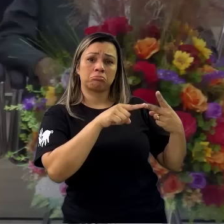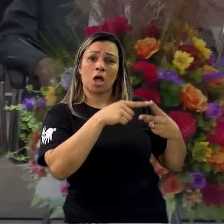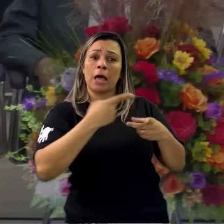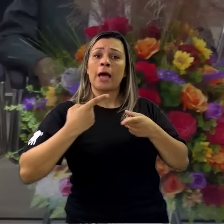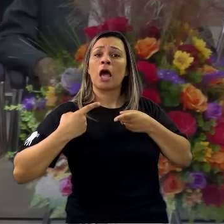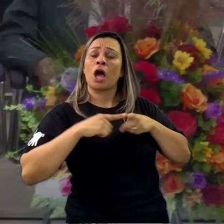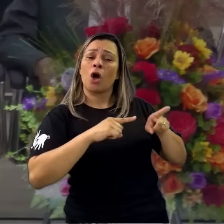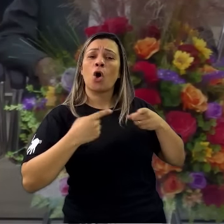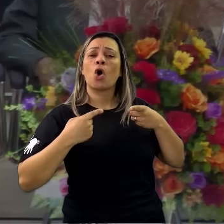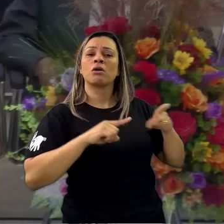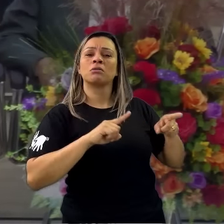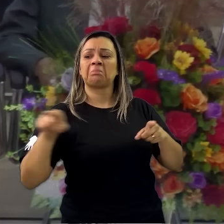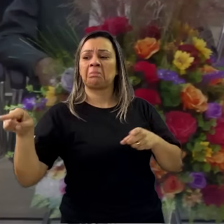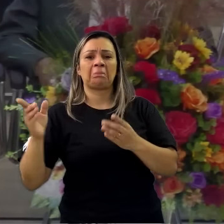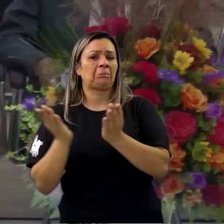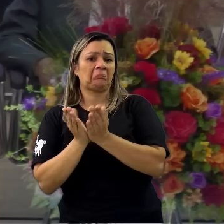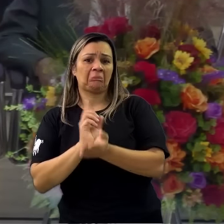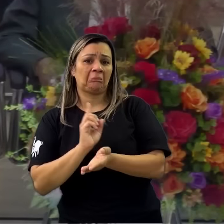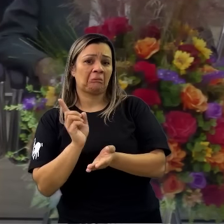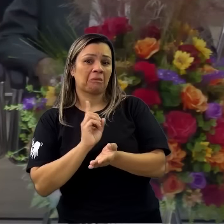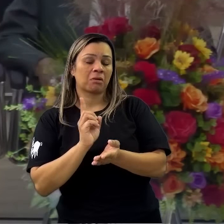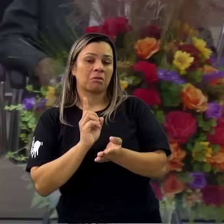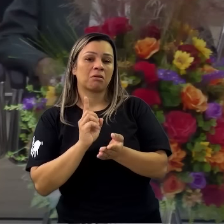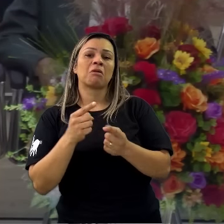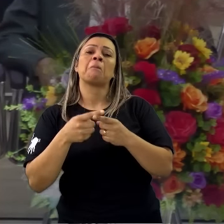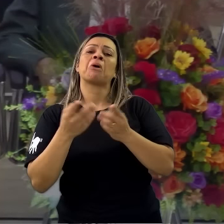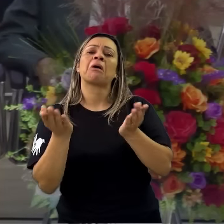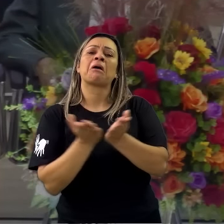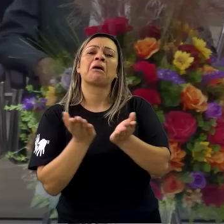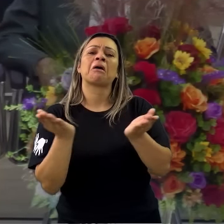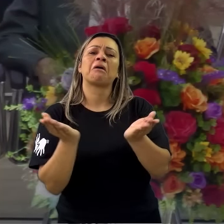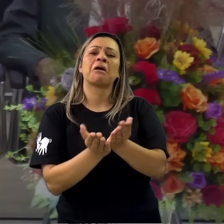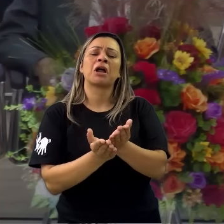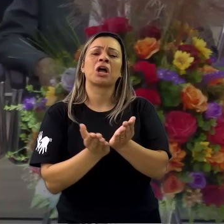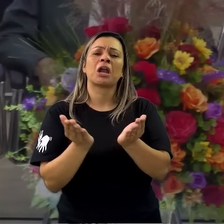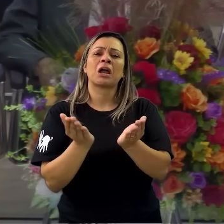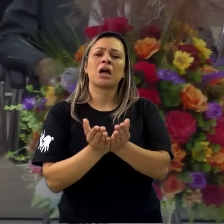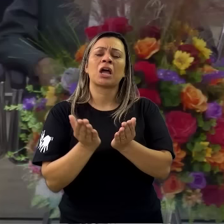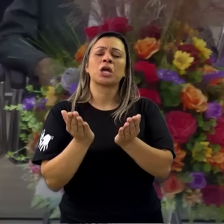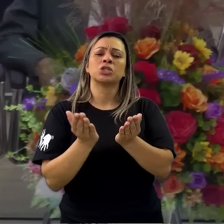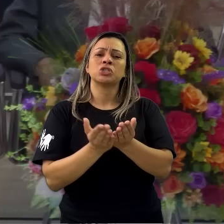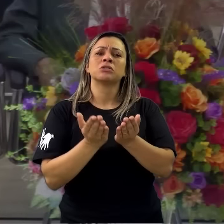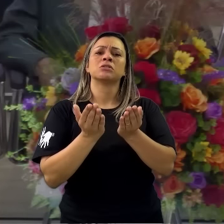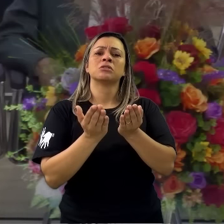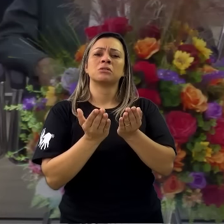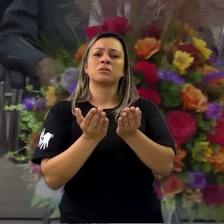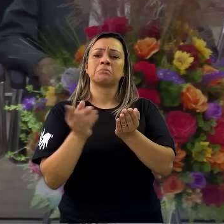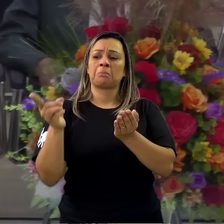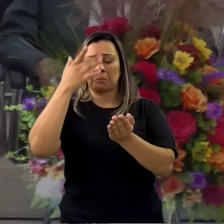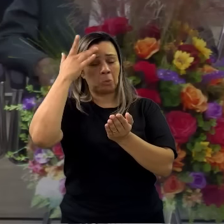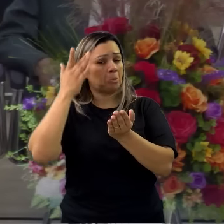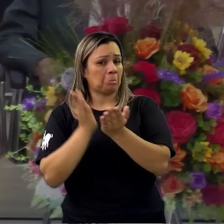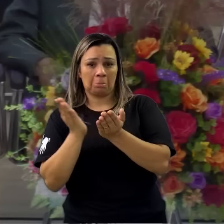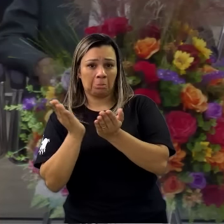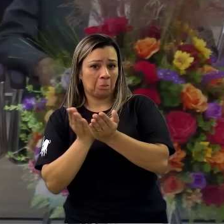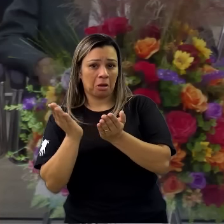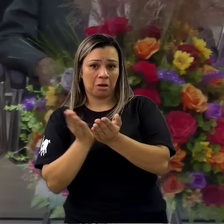que são os incrédulos porque incrédulo é que nem capim se dá uma brecha ele vai brotar mas eu vou falar uma palavra